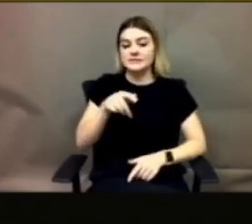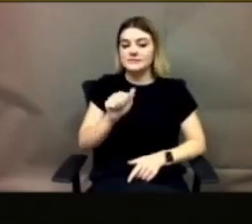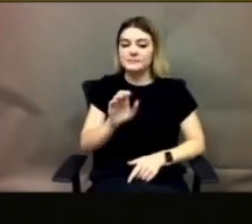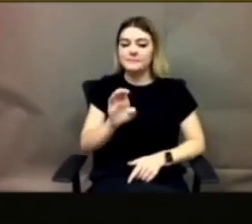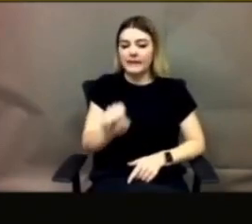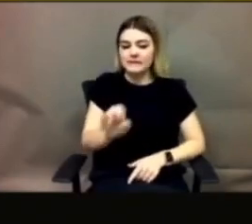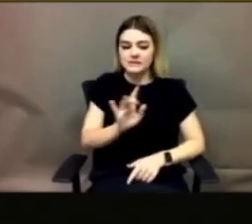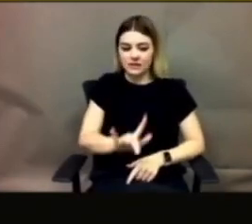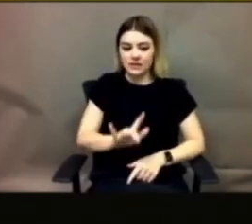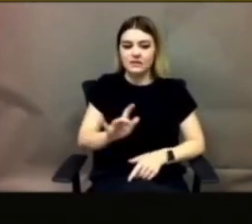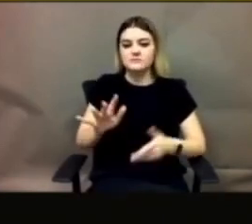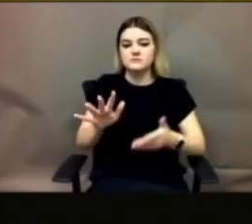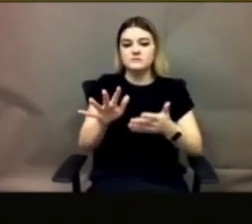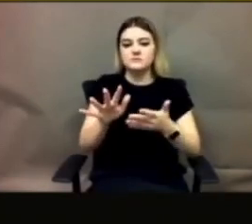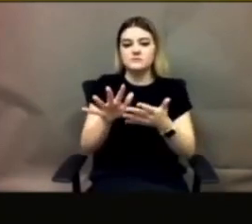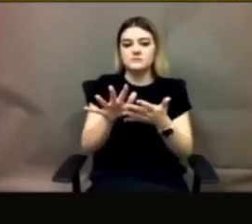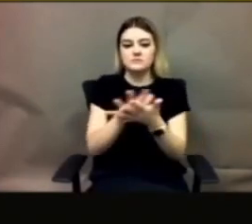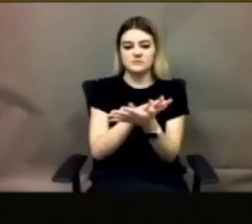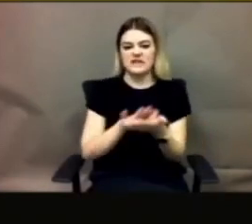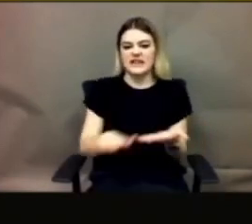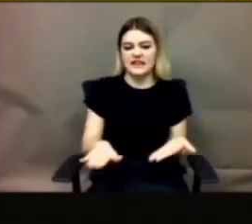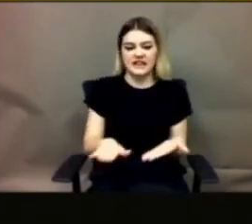apertar o espaço. E limpa tudo.